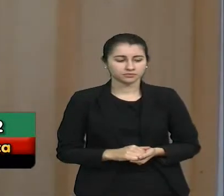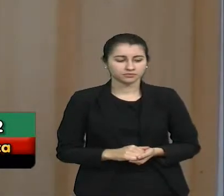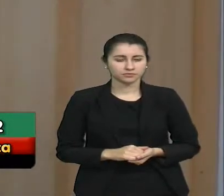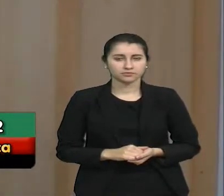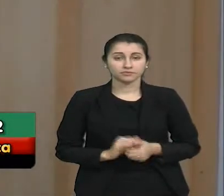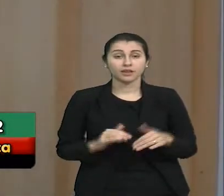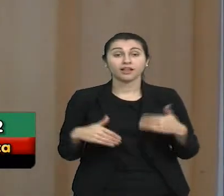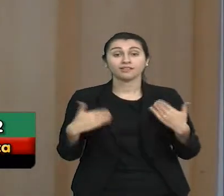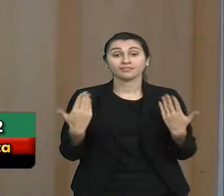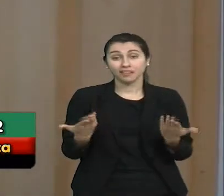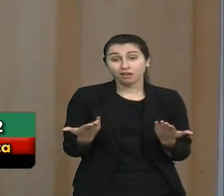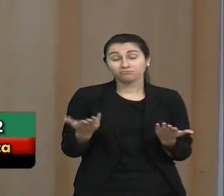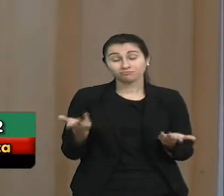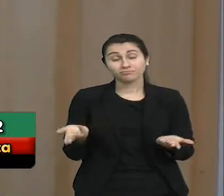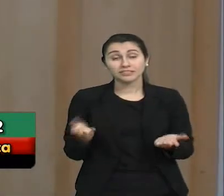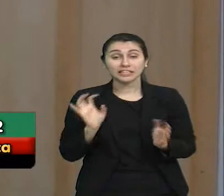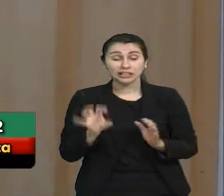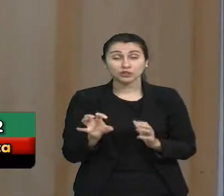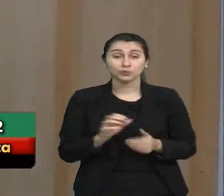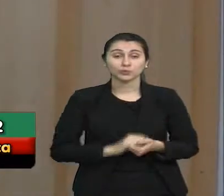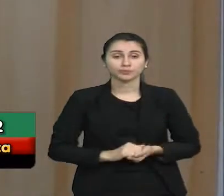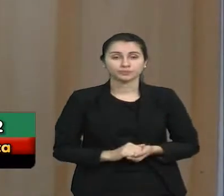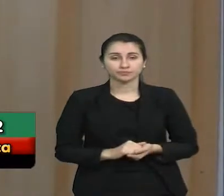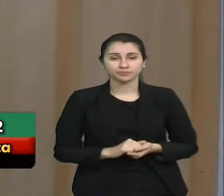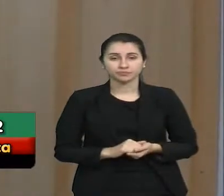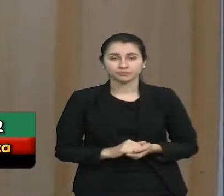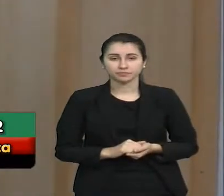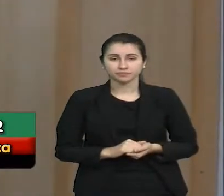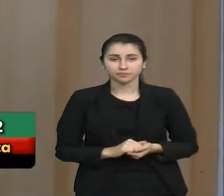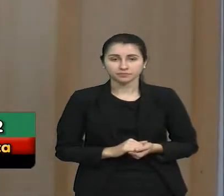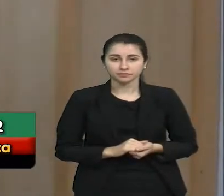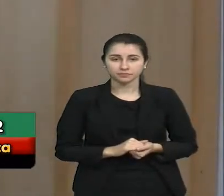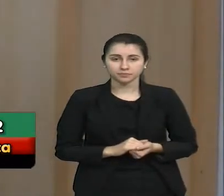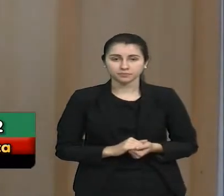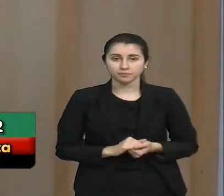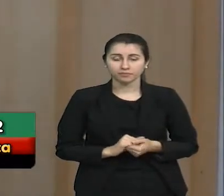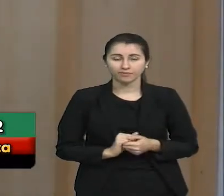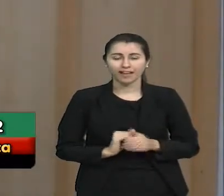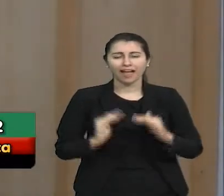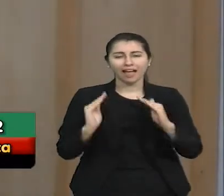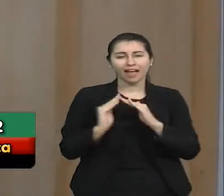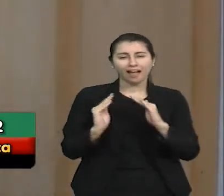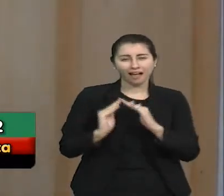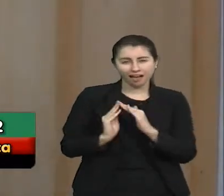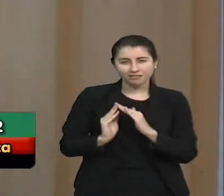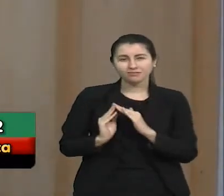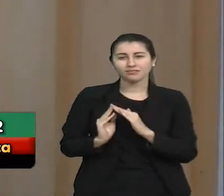então seria isso, né? Ter a casa legislativa, ter